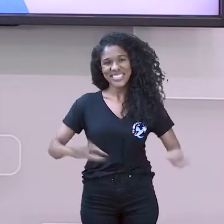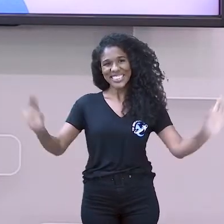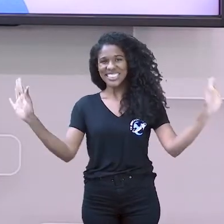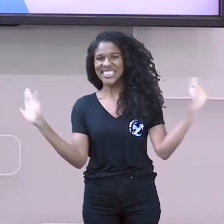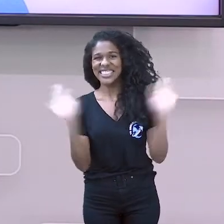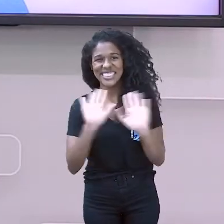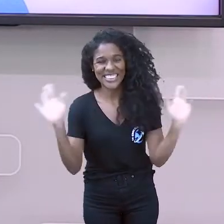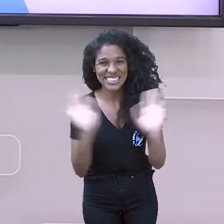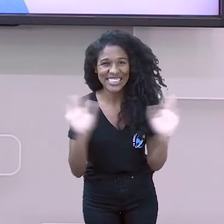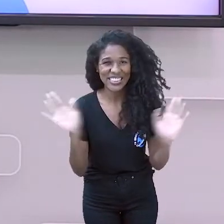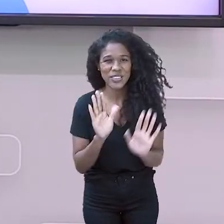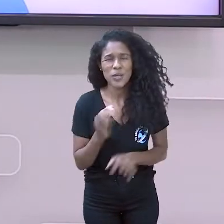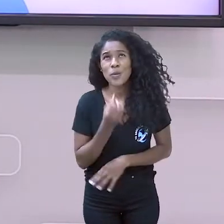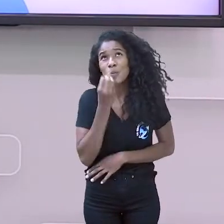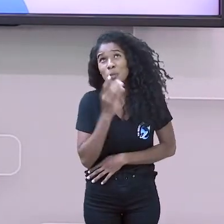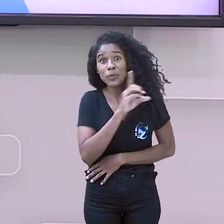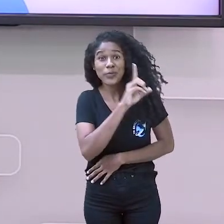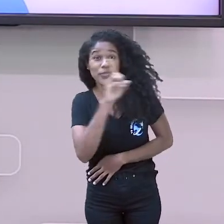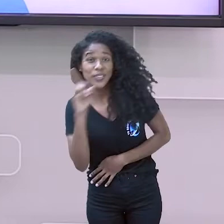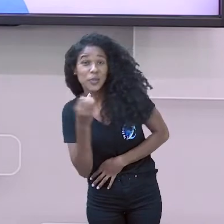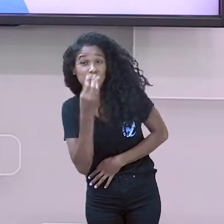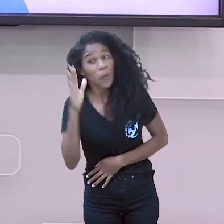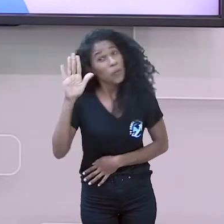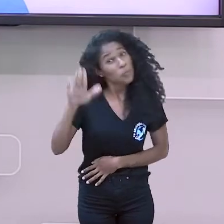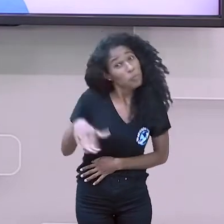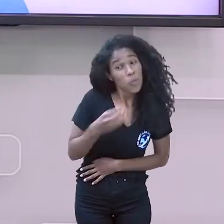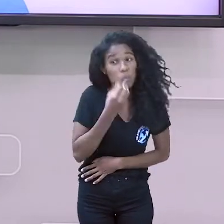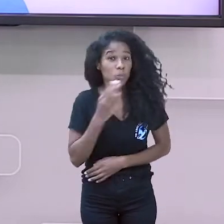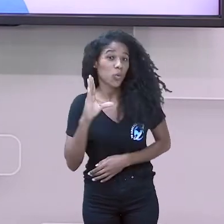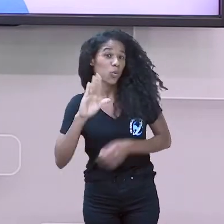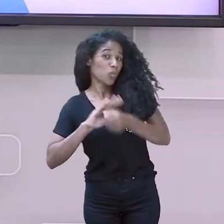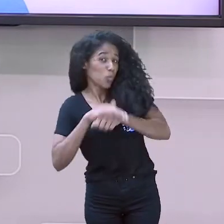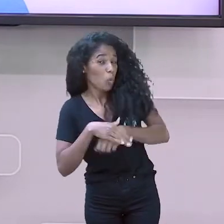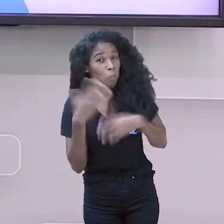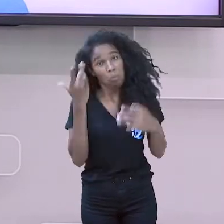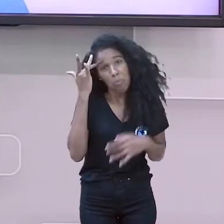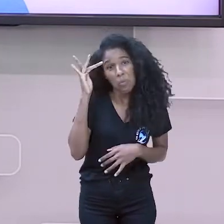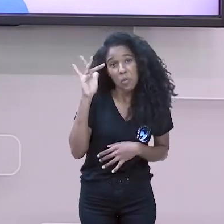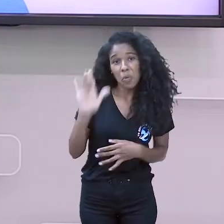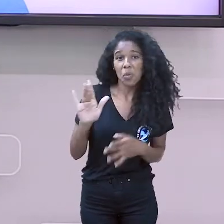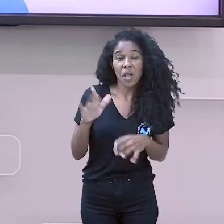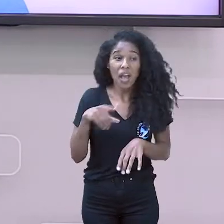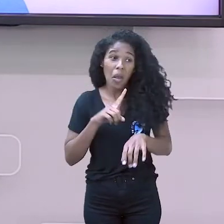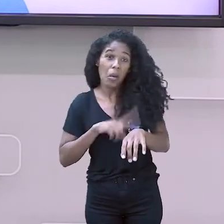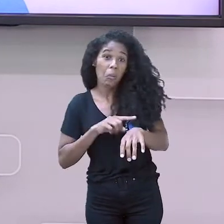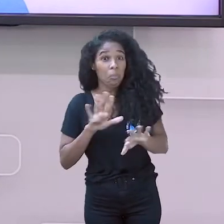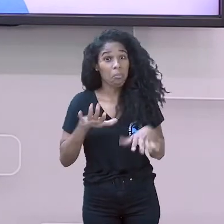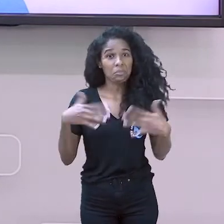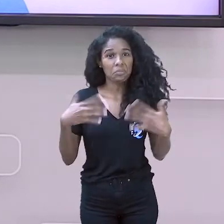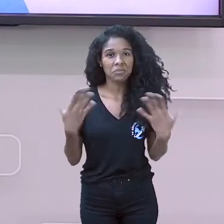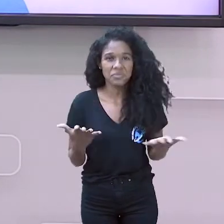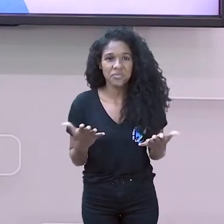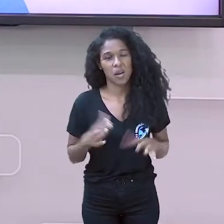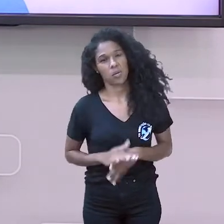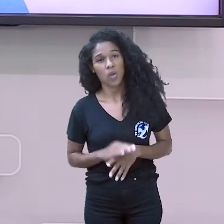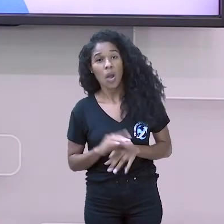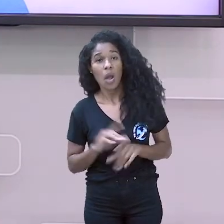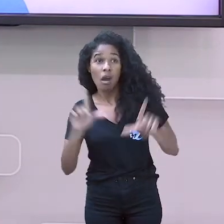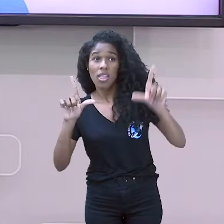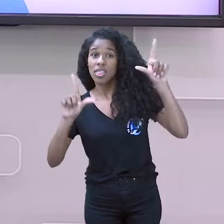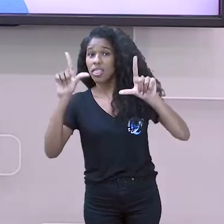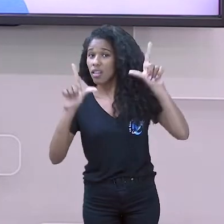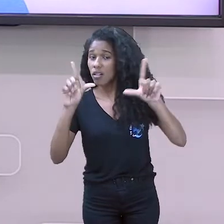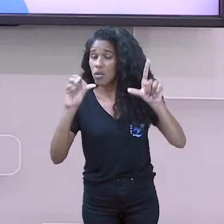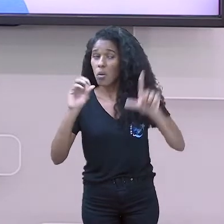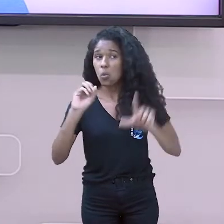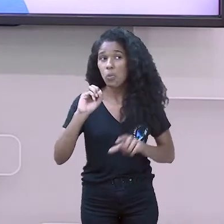Oi, pessoal! Bom dia, boa tarde, boa noite para todos vocês que estão nos assistindo, seja pela TV ou